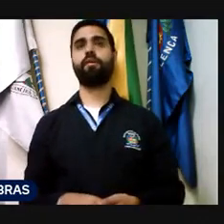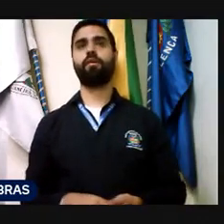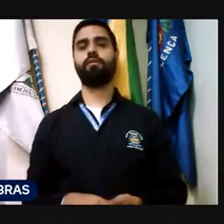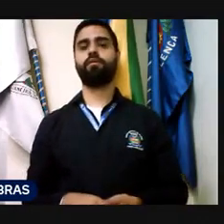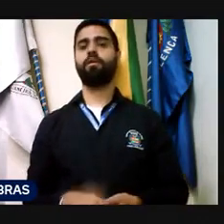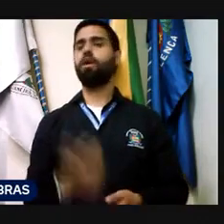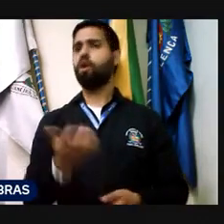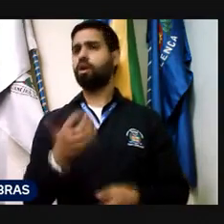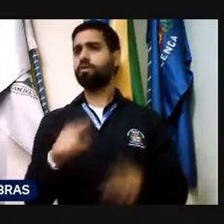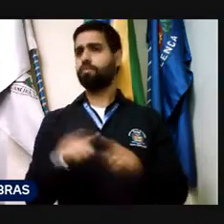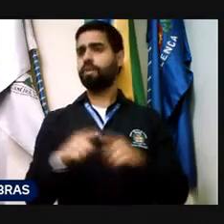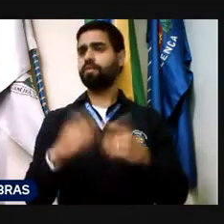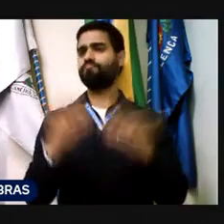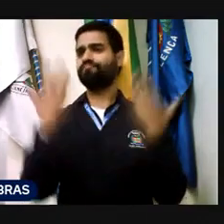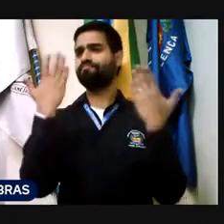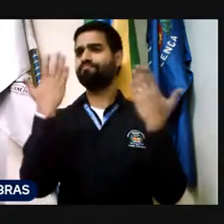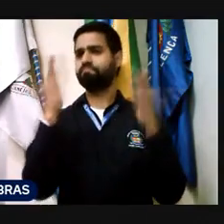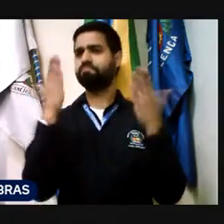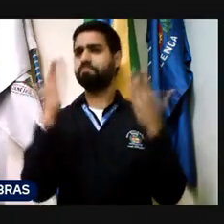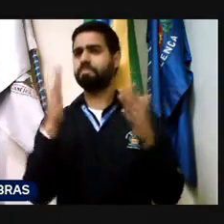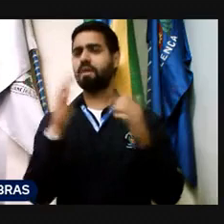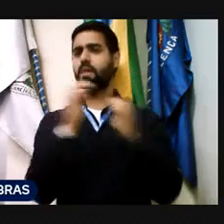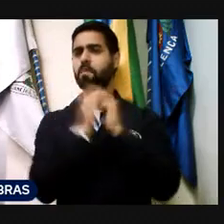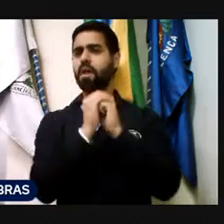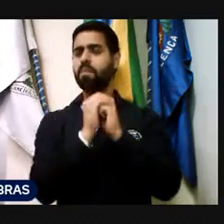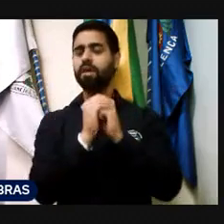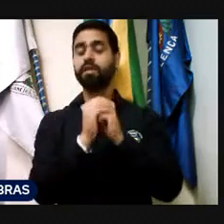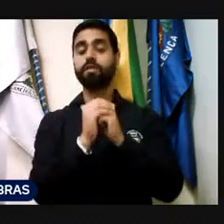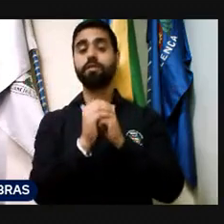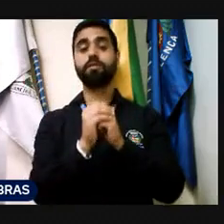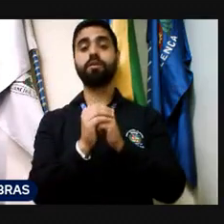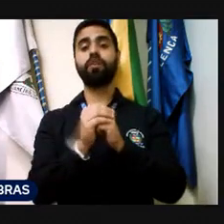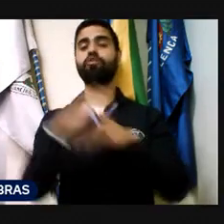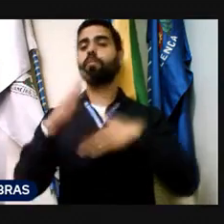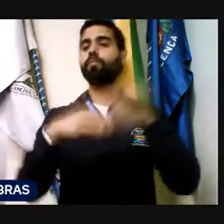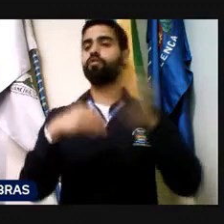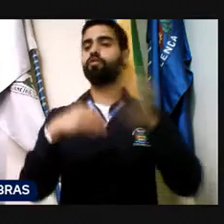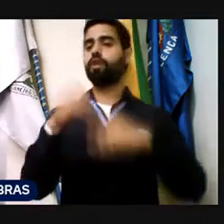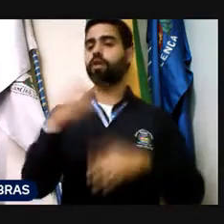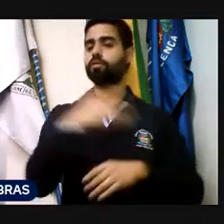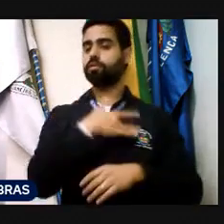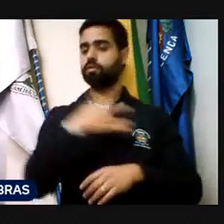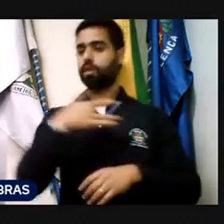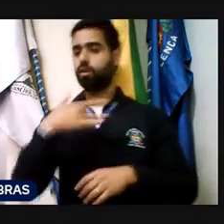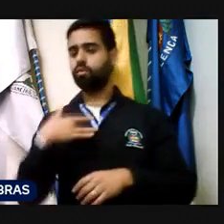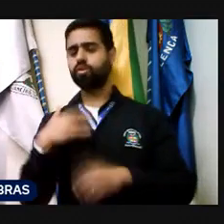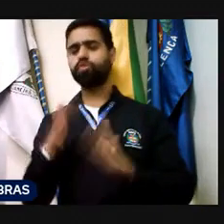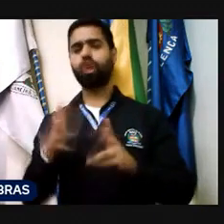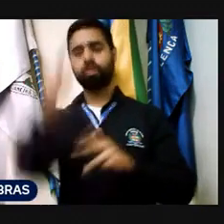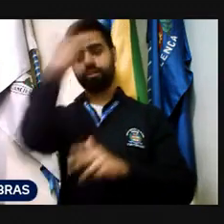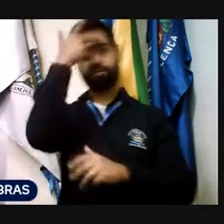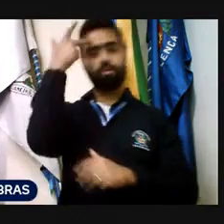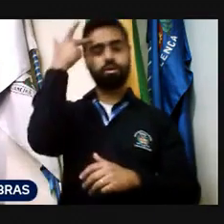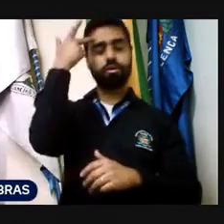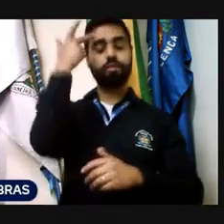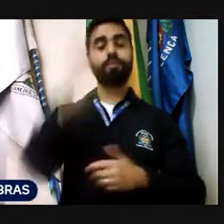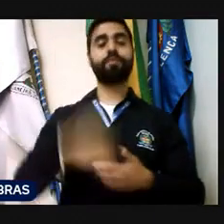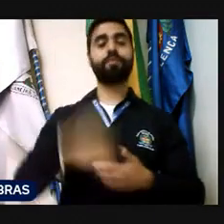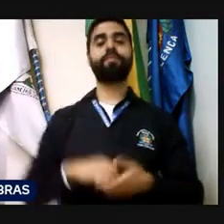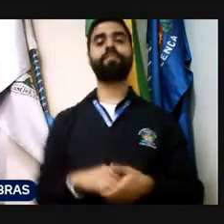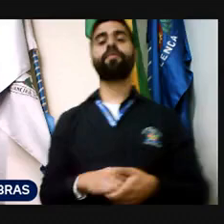os profissionais da saúde, né, como os médicos, técnicos de enfermagem, enfermeiro, os fisioterapeutas,